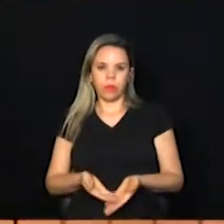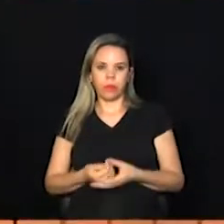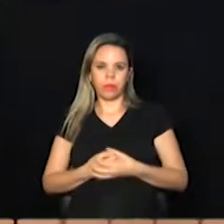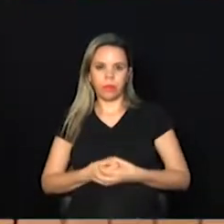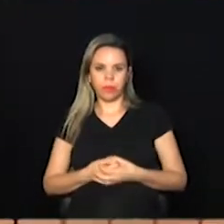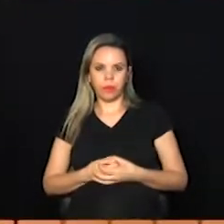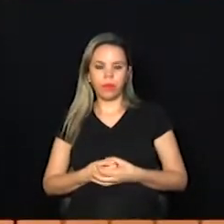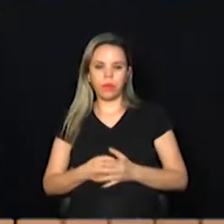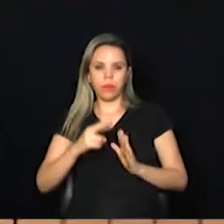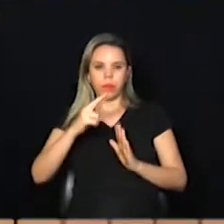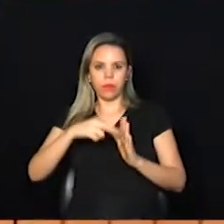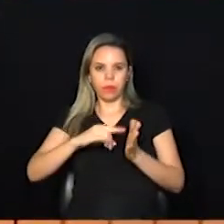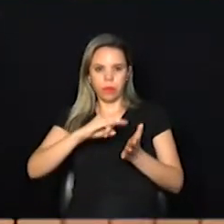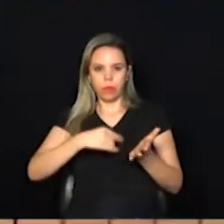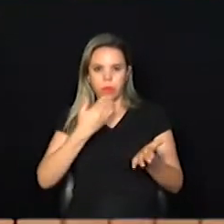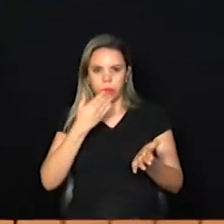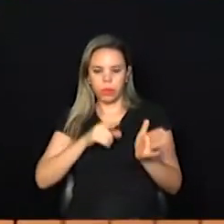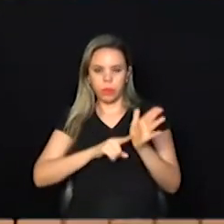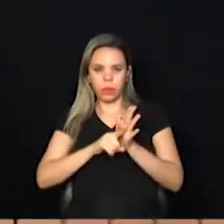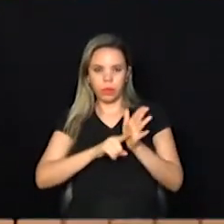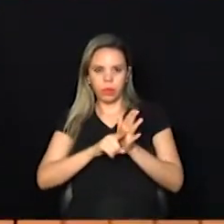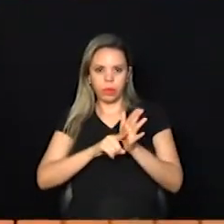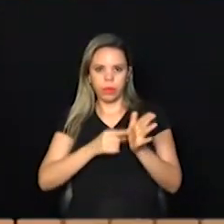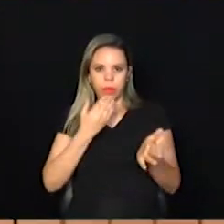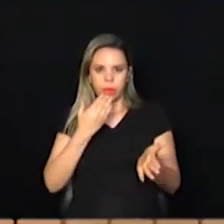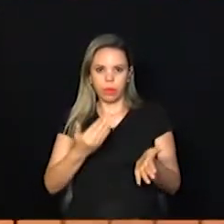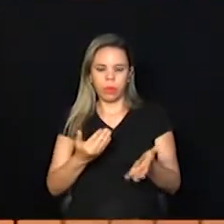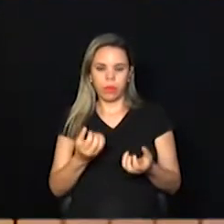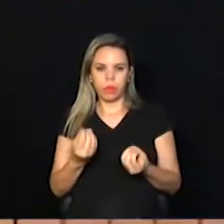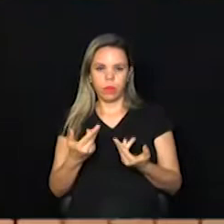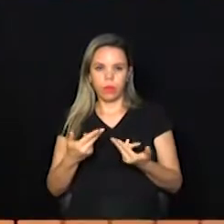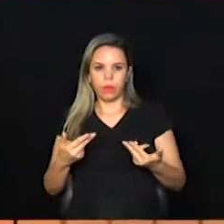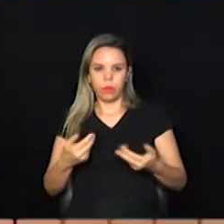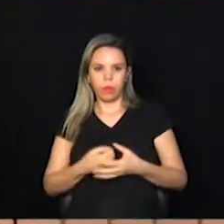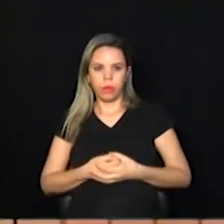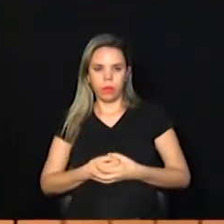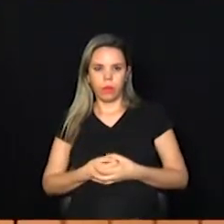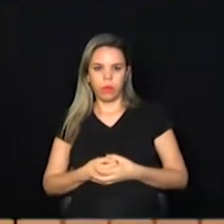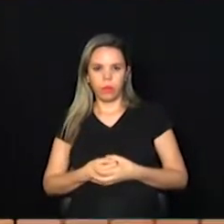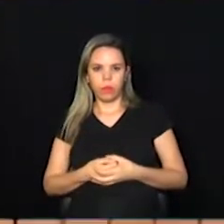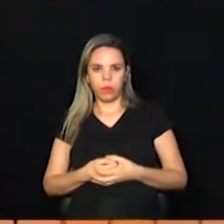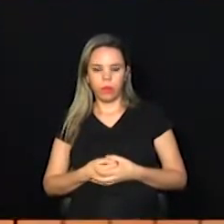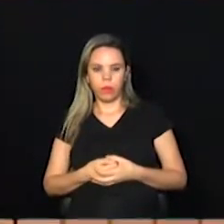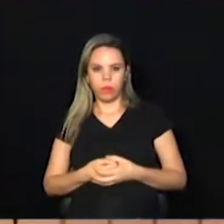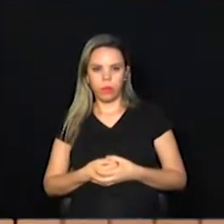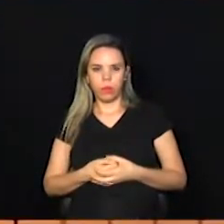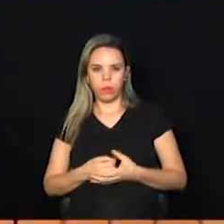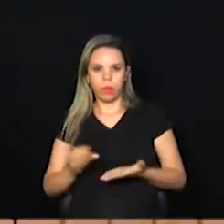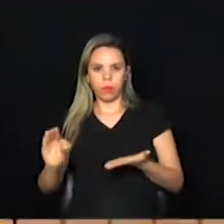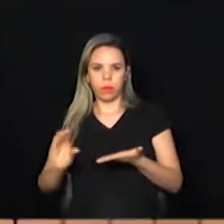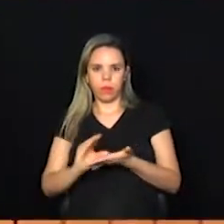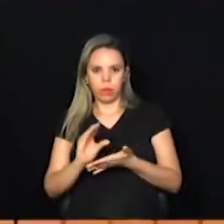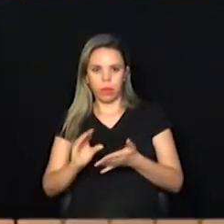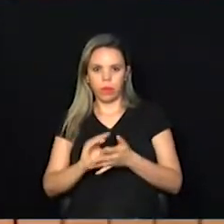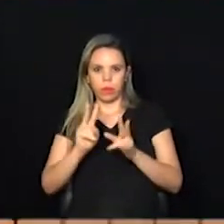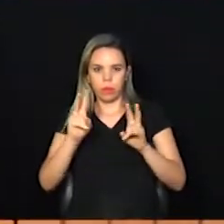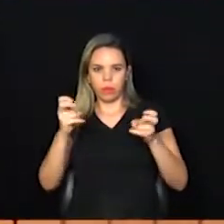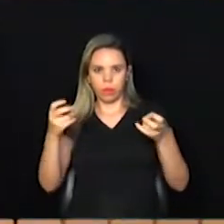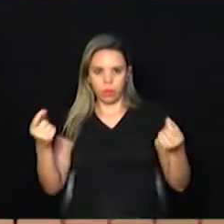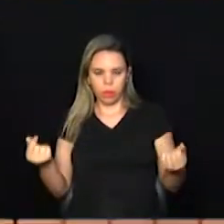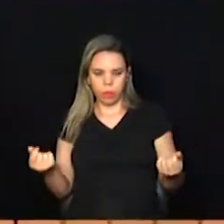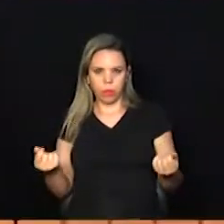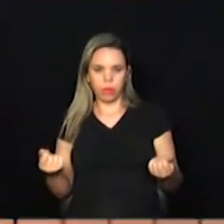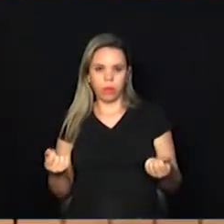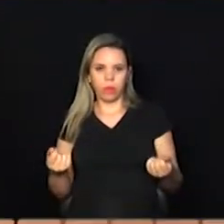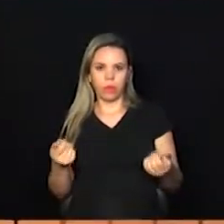um requerimento de informação, solicitando informações sobre a questão orçamentária, né,